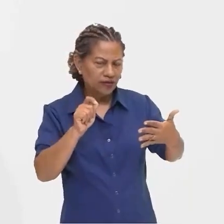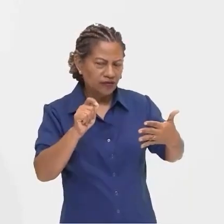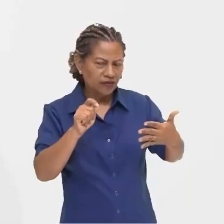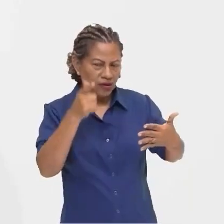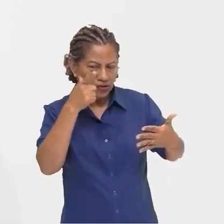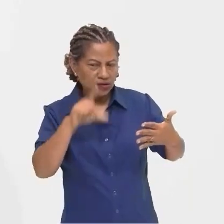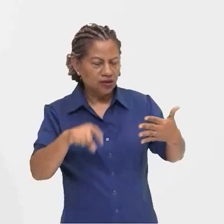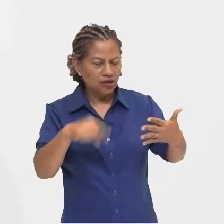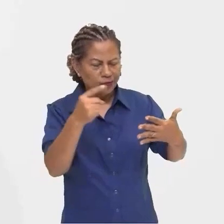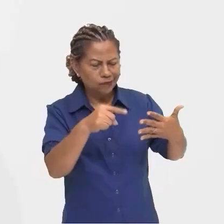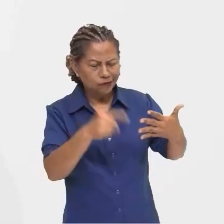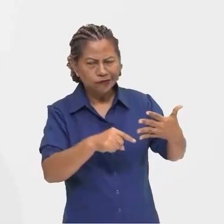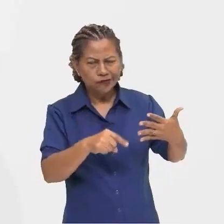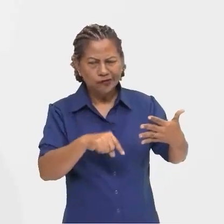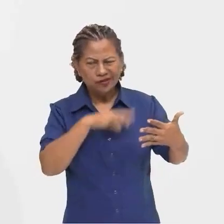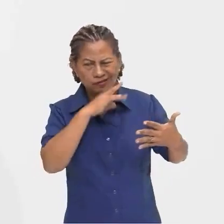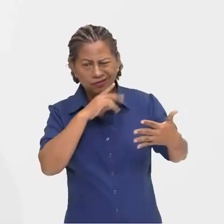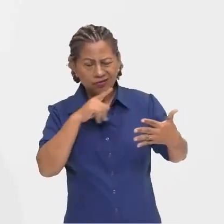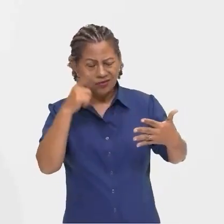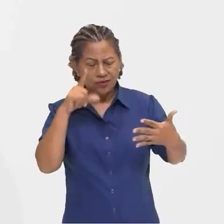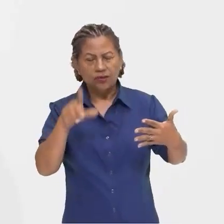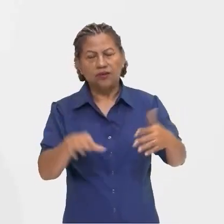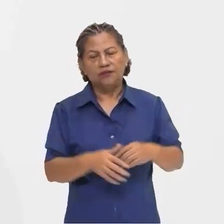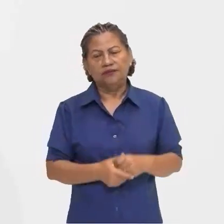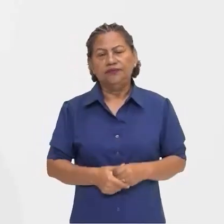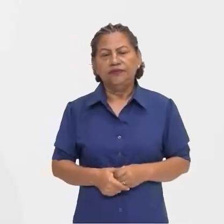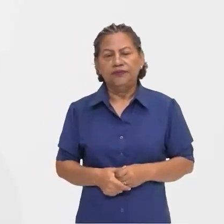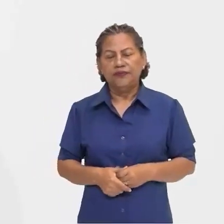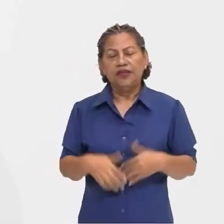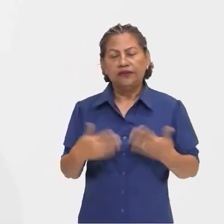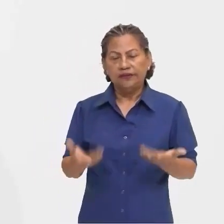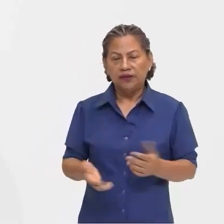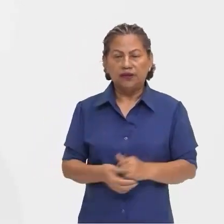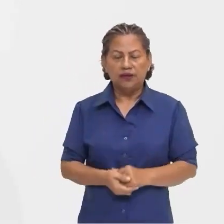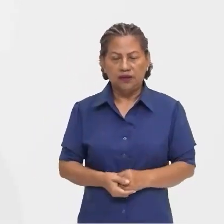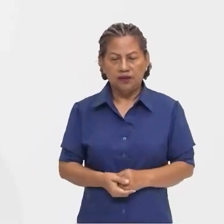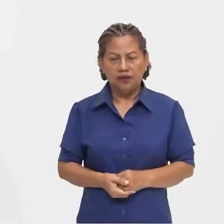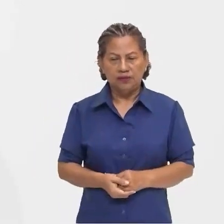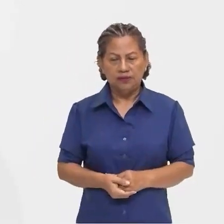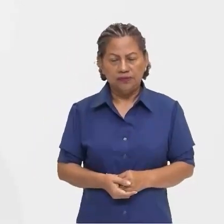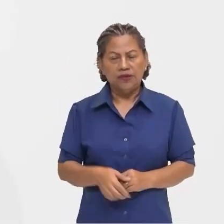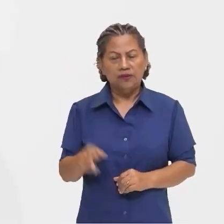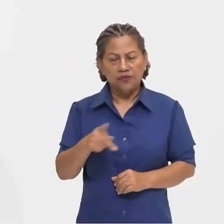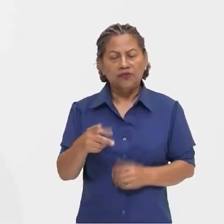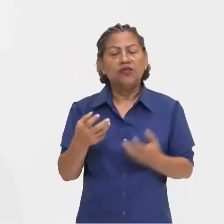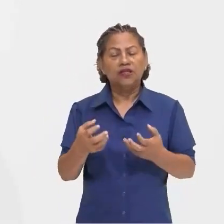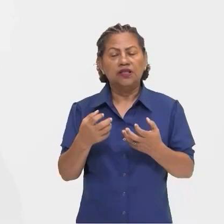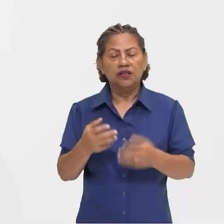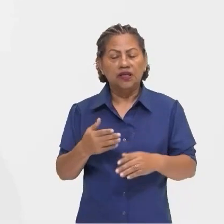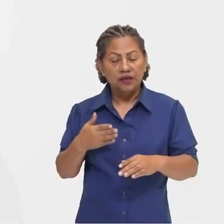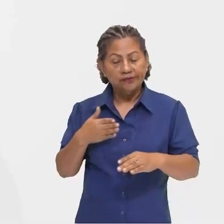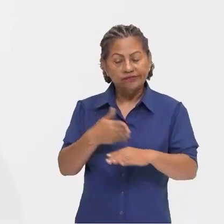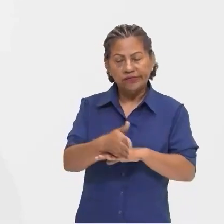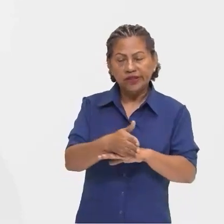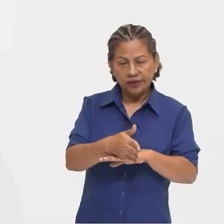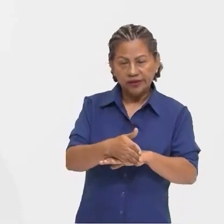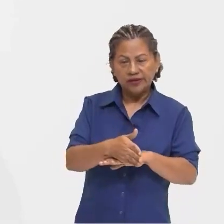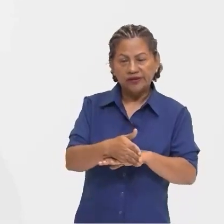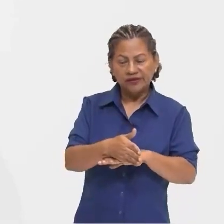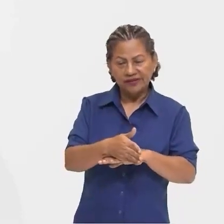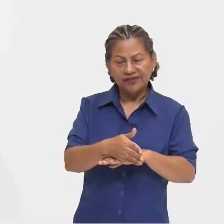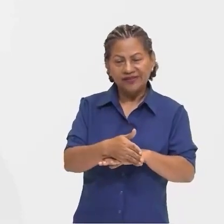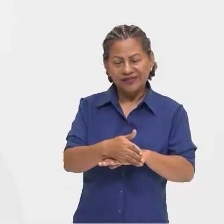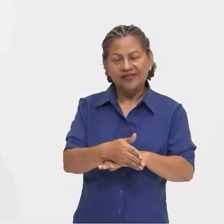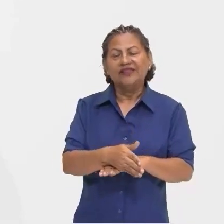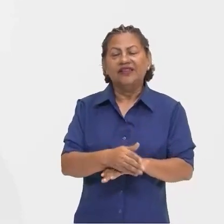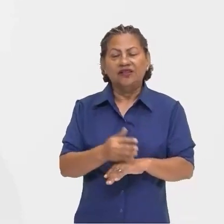o meu exemplo aqui para falar para vocês. O meu objetivo era entrar na universidade pública e fazer um curso de licenciatura em História. Por quê?